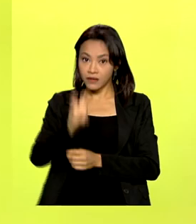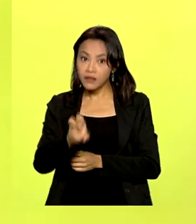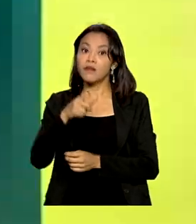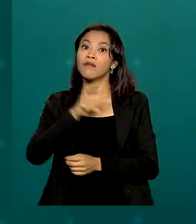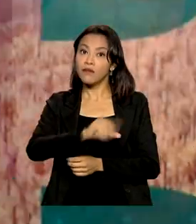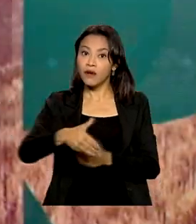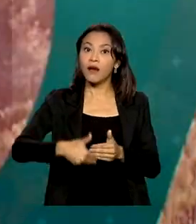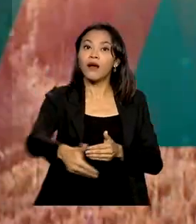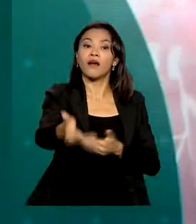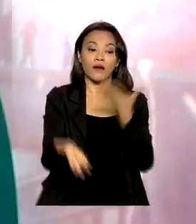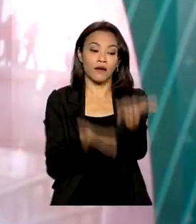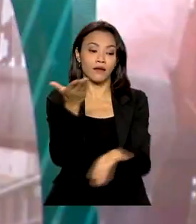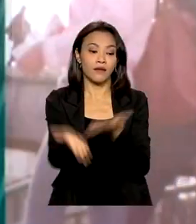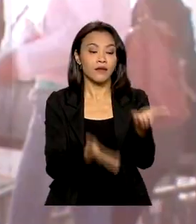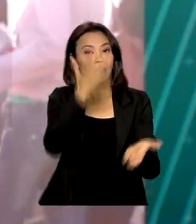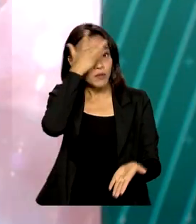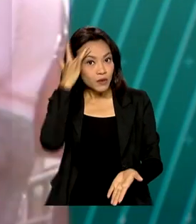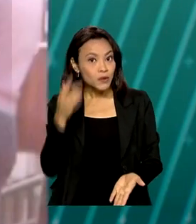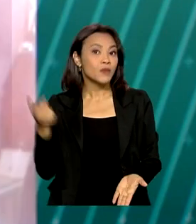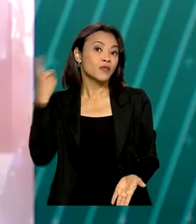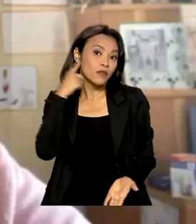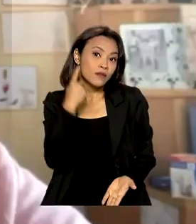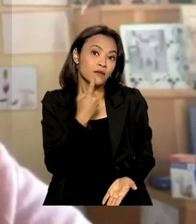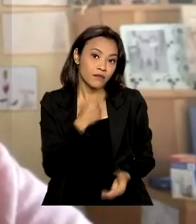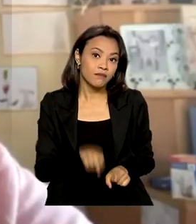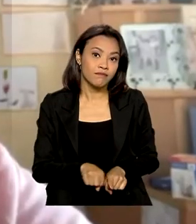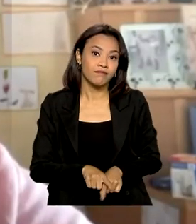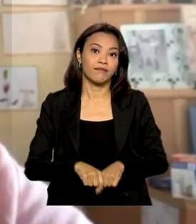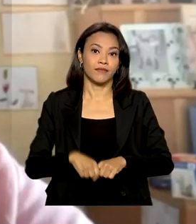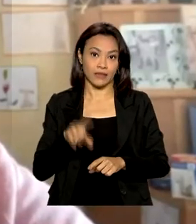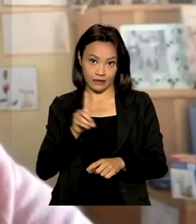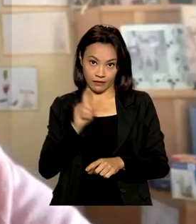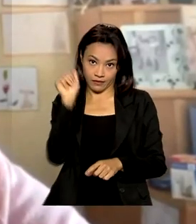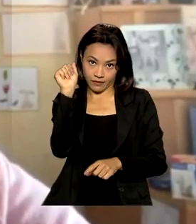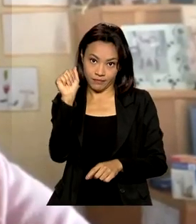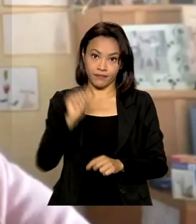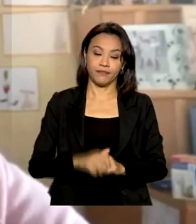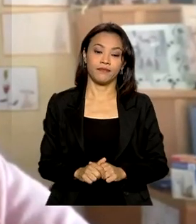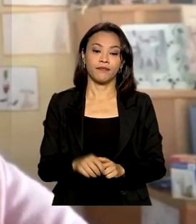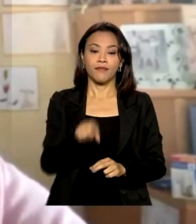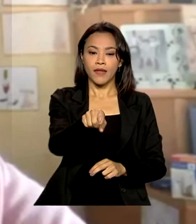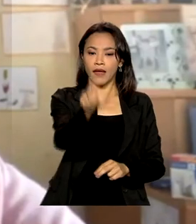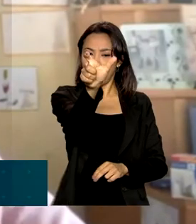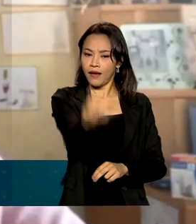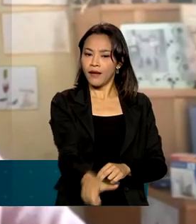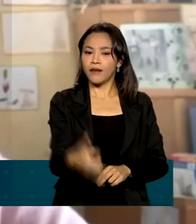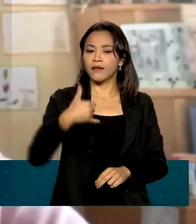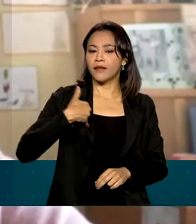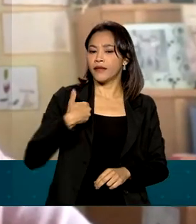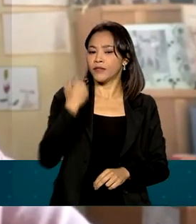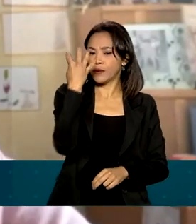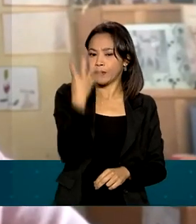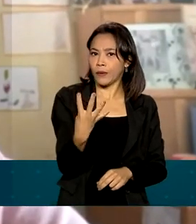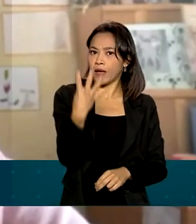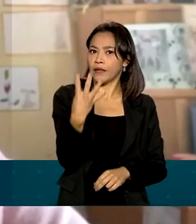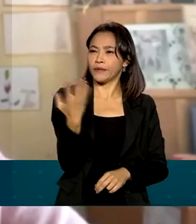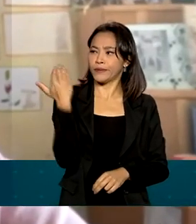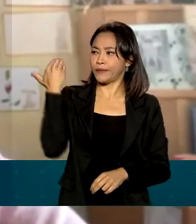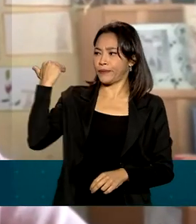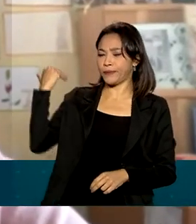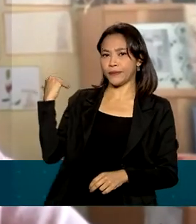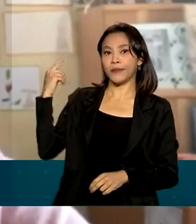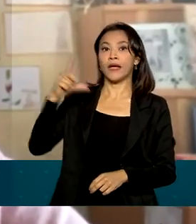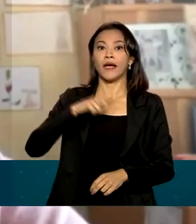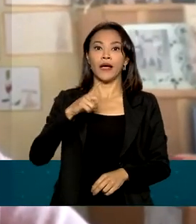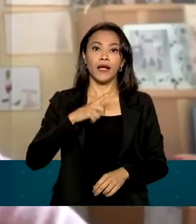com deficiência auditiva. Desde os 4 anos de idade, Larissa sofre com